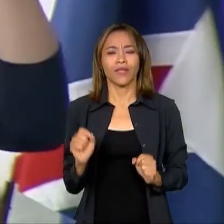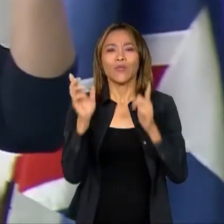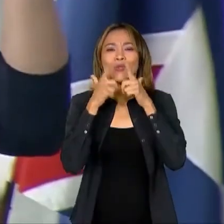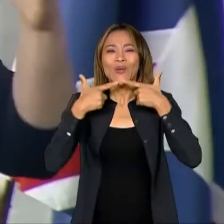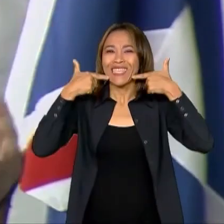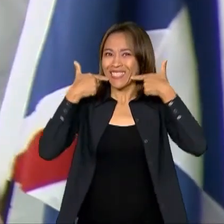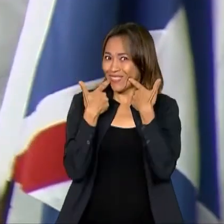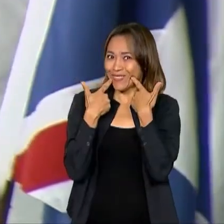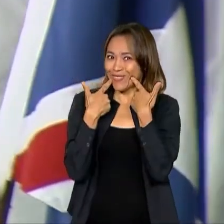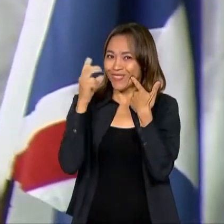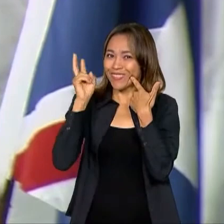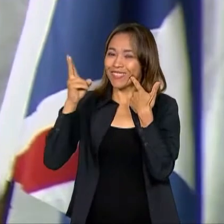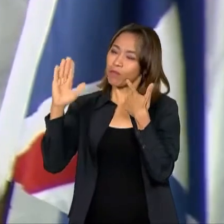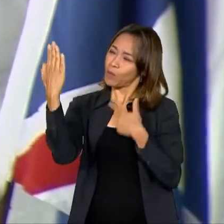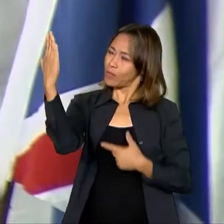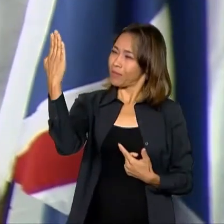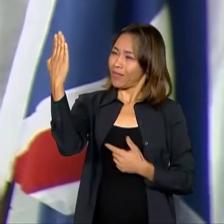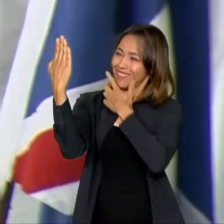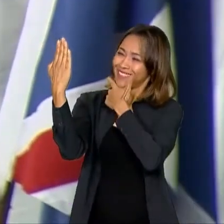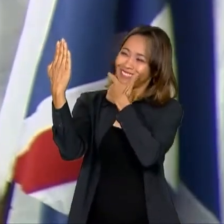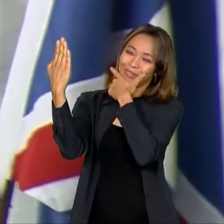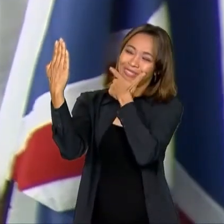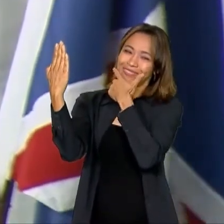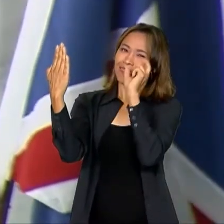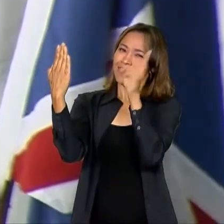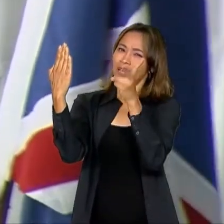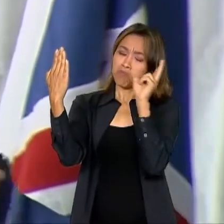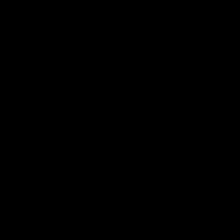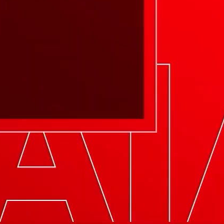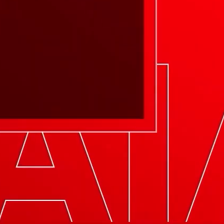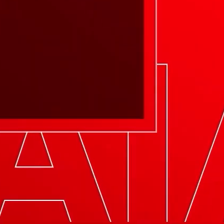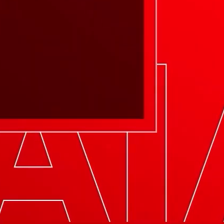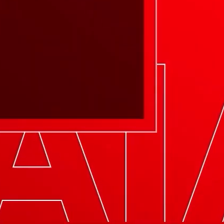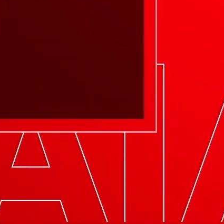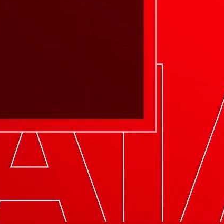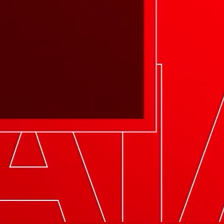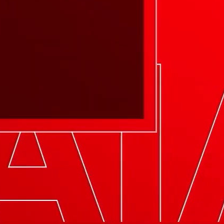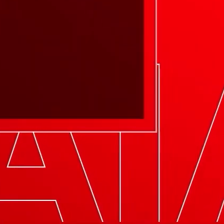sorriso largo na frente do espelho, todos os dias, apesar das dificuldades.